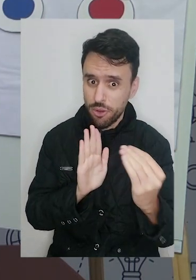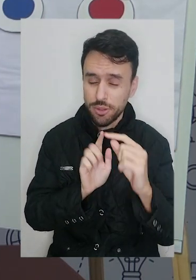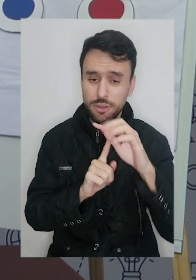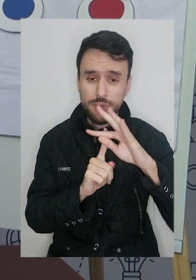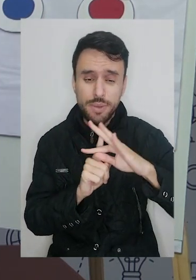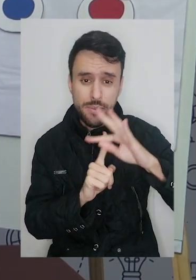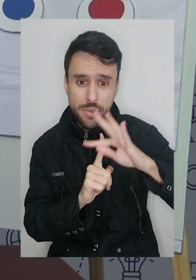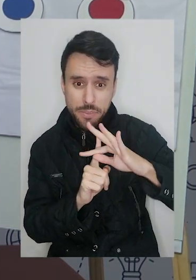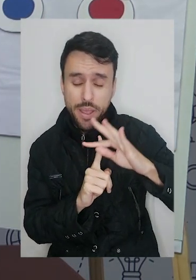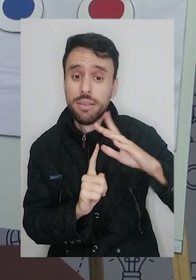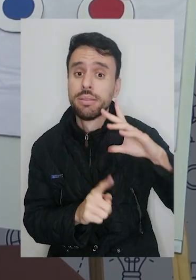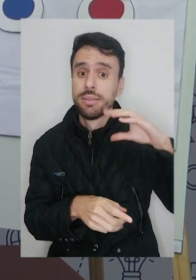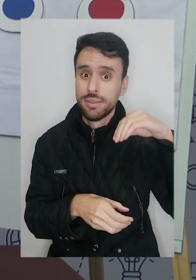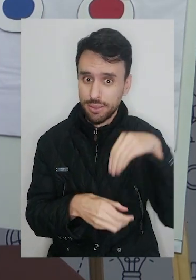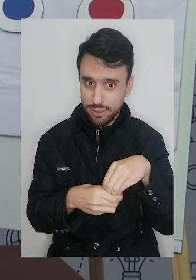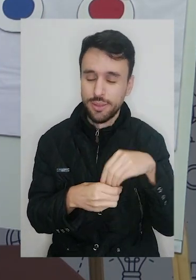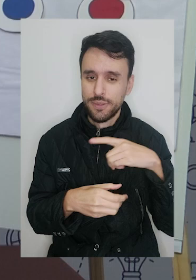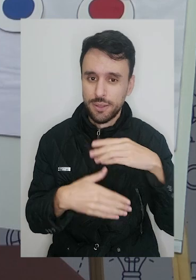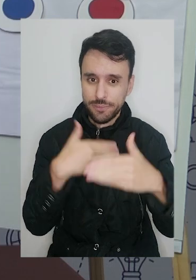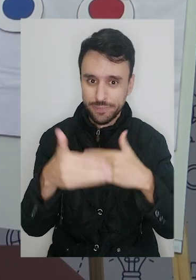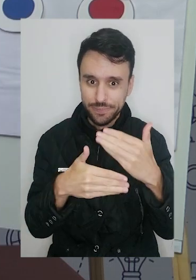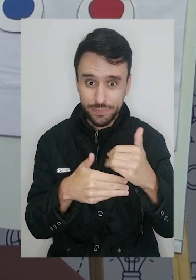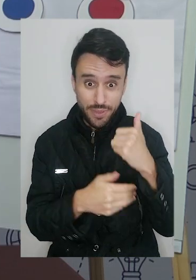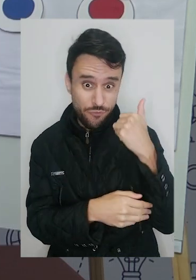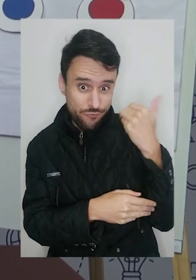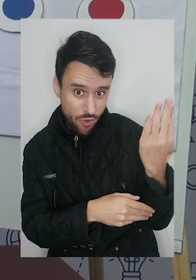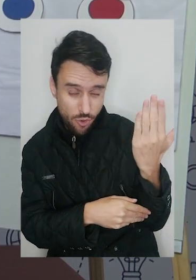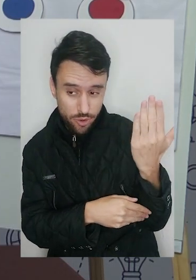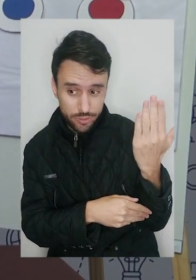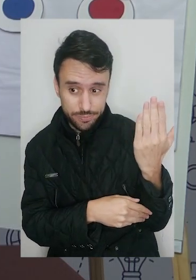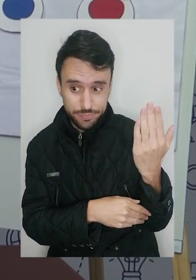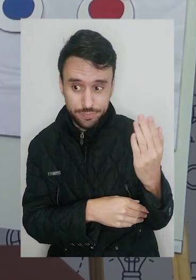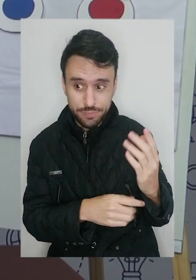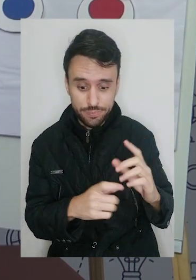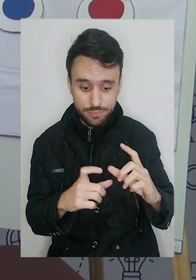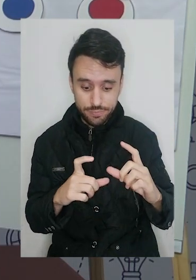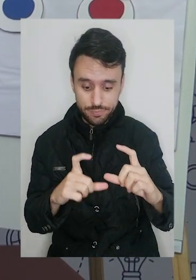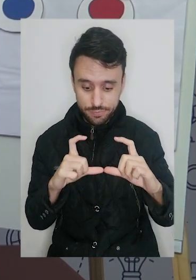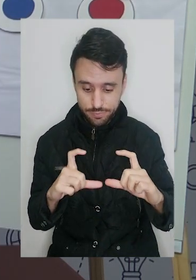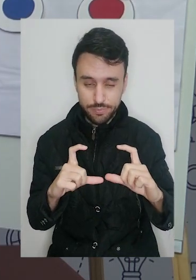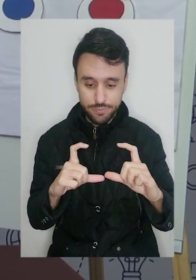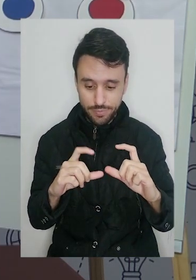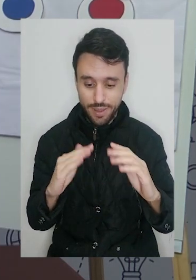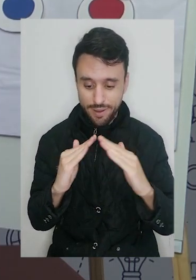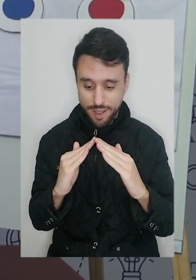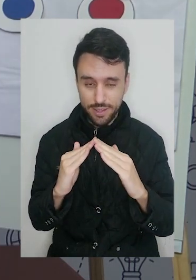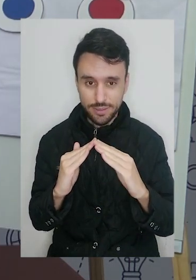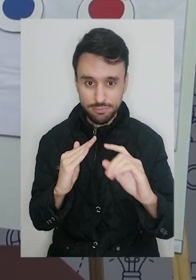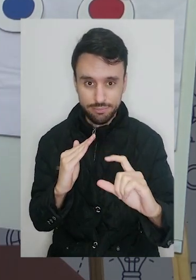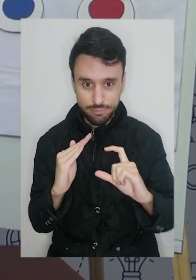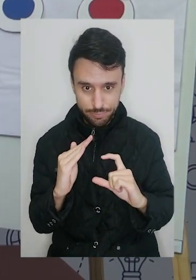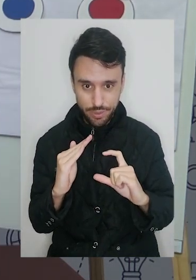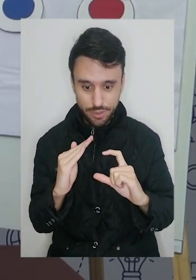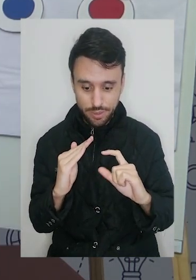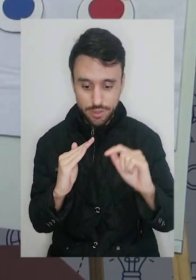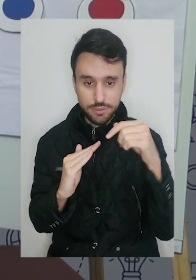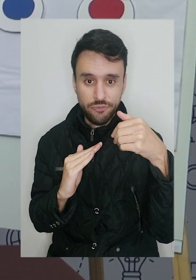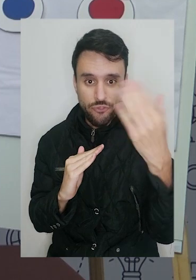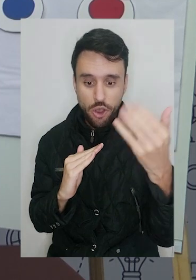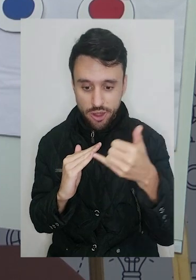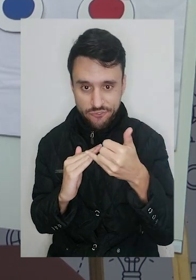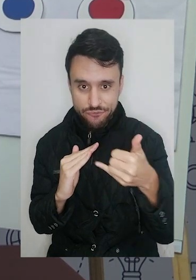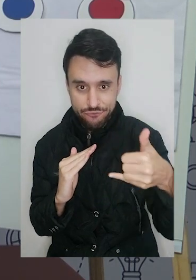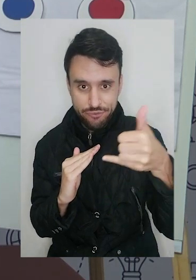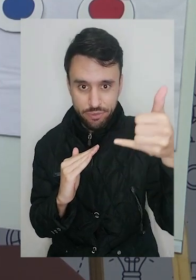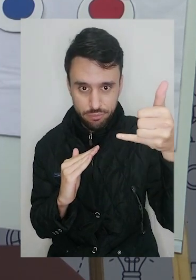termômetro que as pessoas usam também externo, mas só essa parte fica para fora. O aparelhinho fica para dentro. E tem